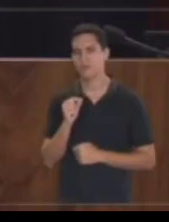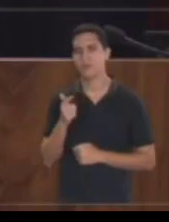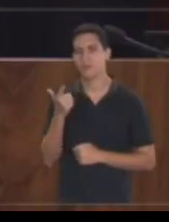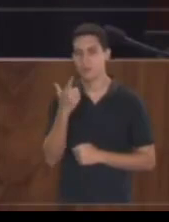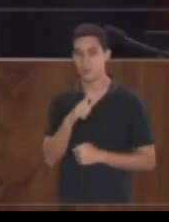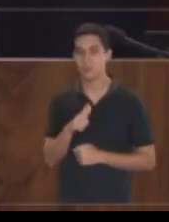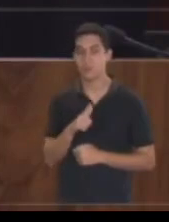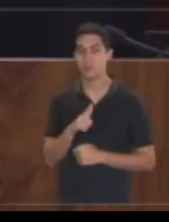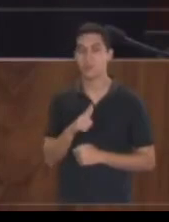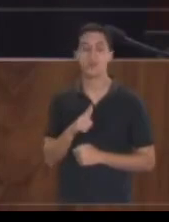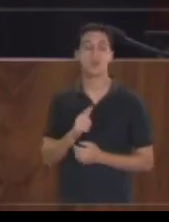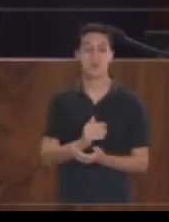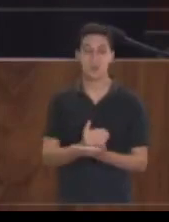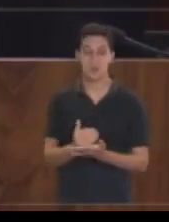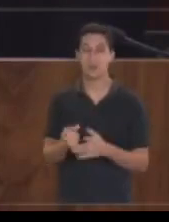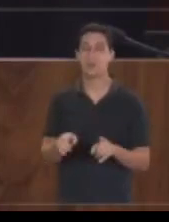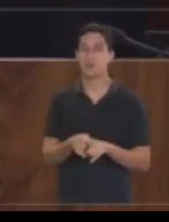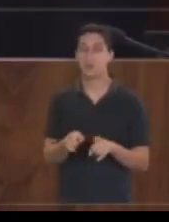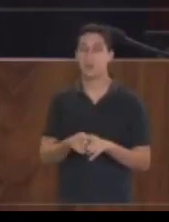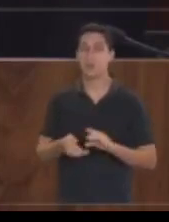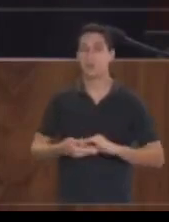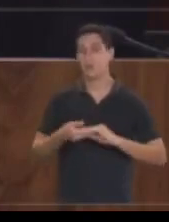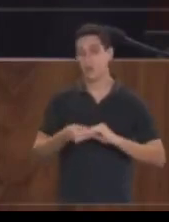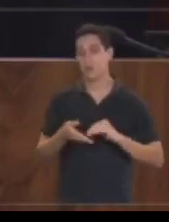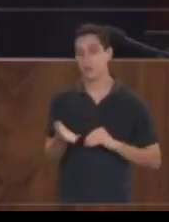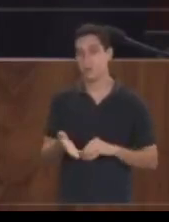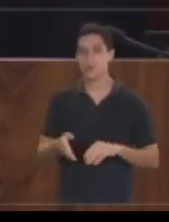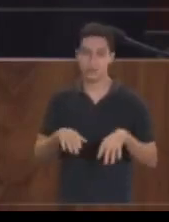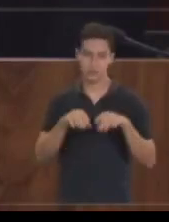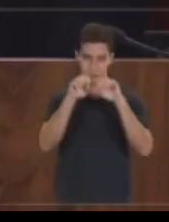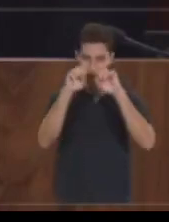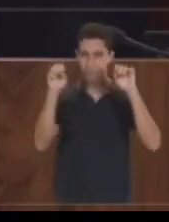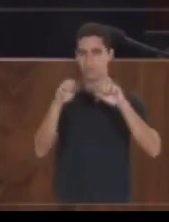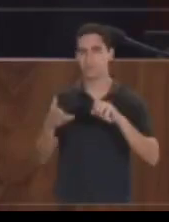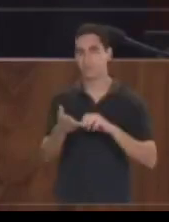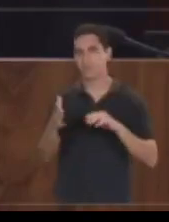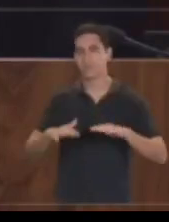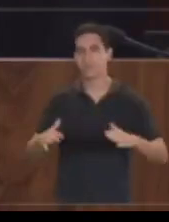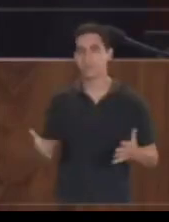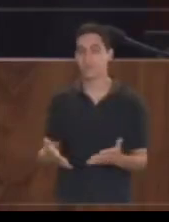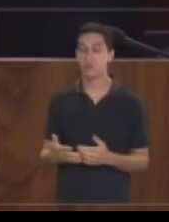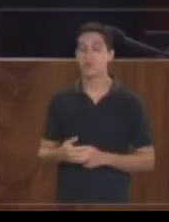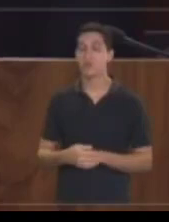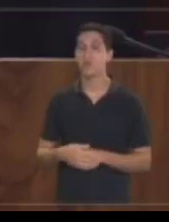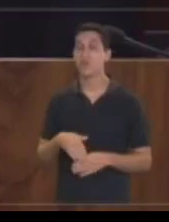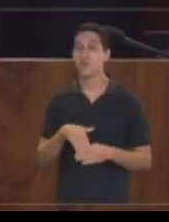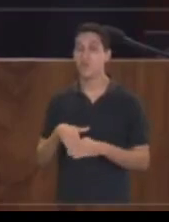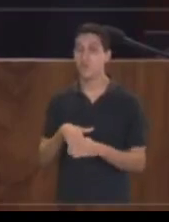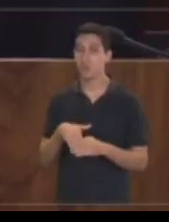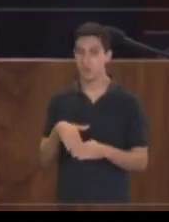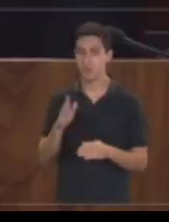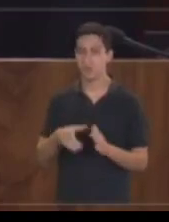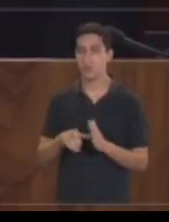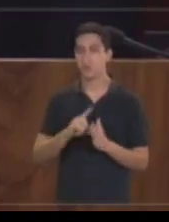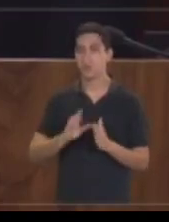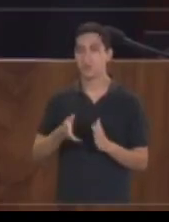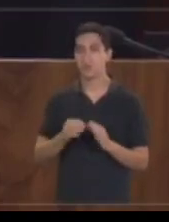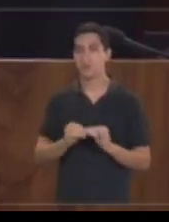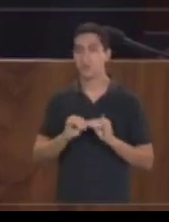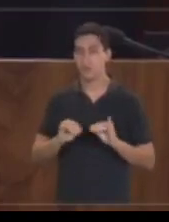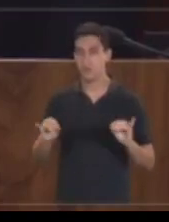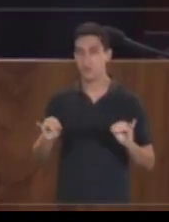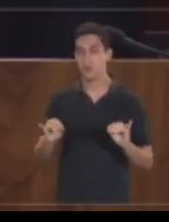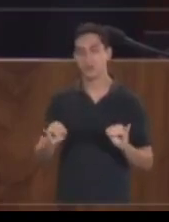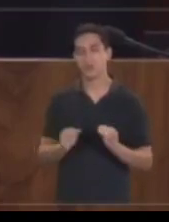Renovando inicialmente cumprimento a esse tribunal. O voto foi disponibilizado.